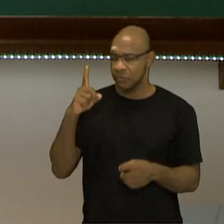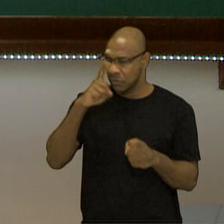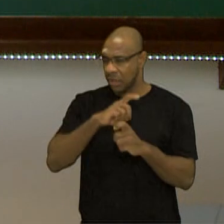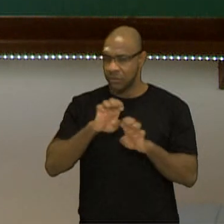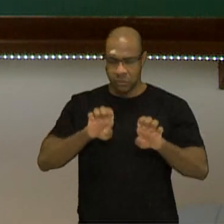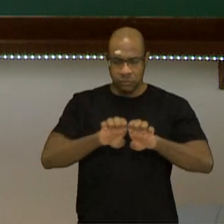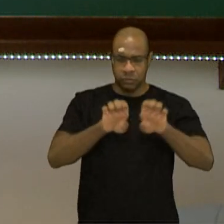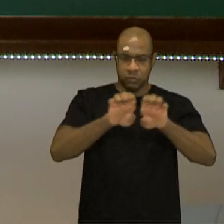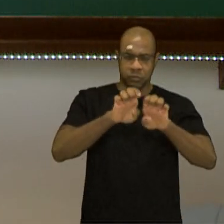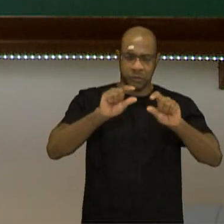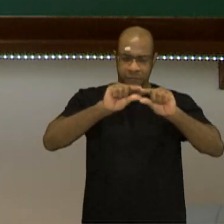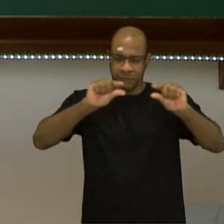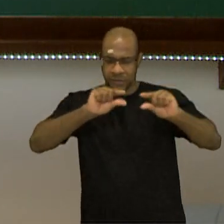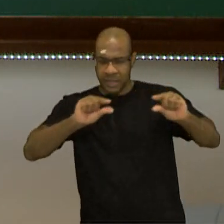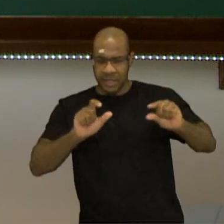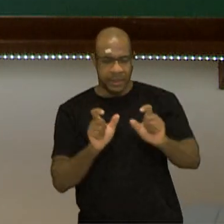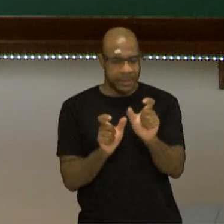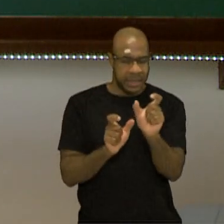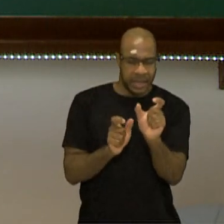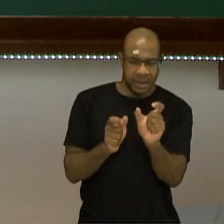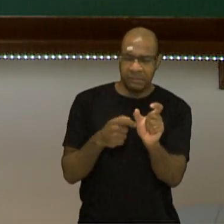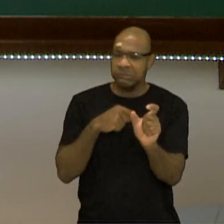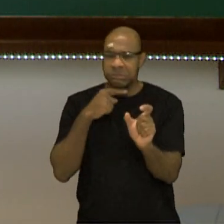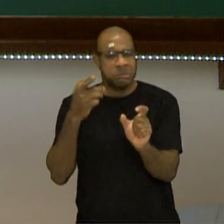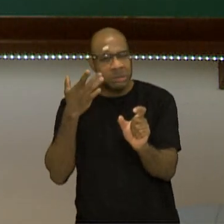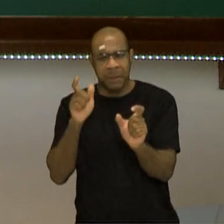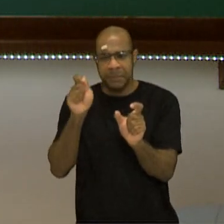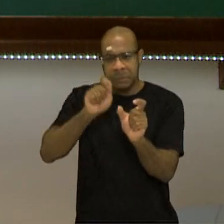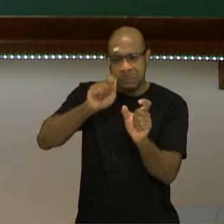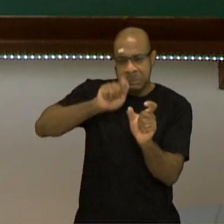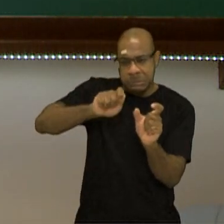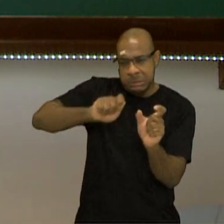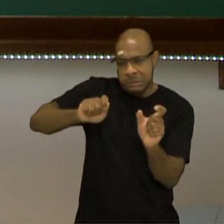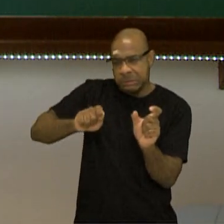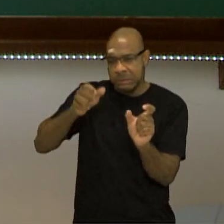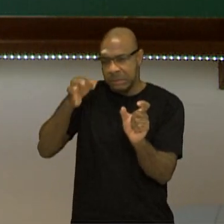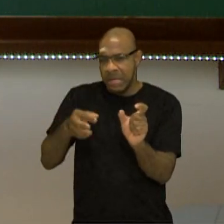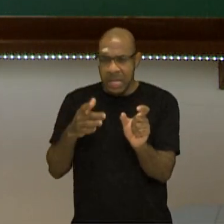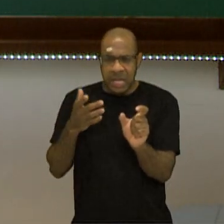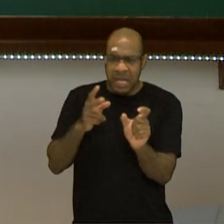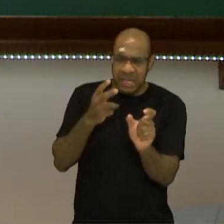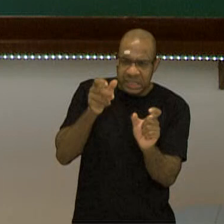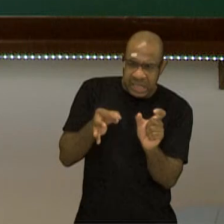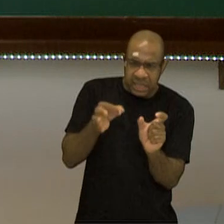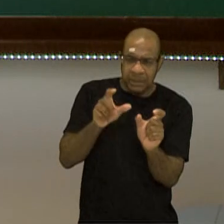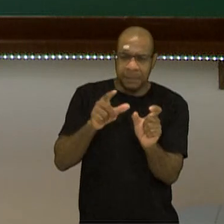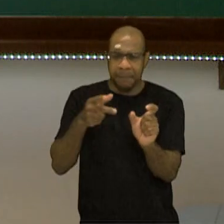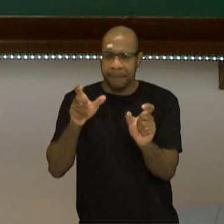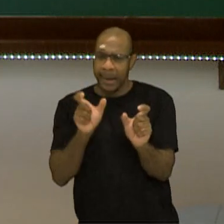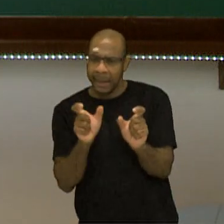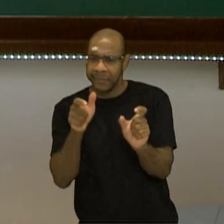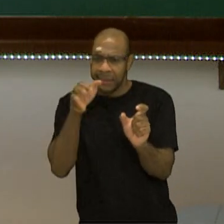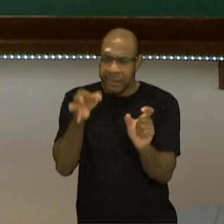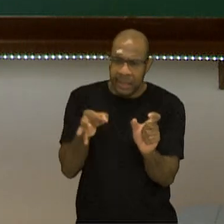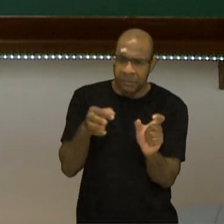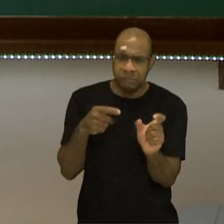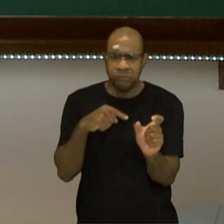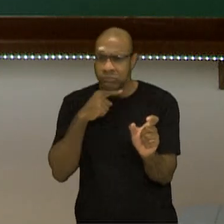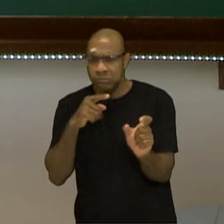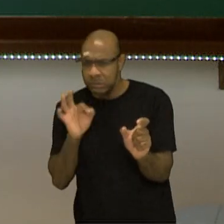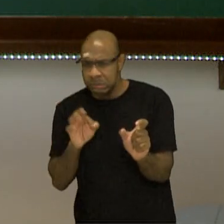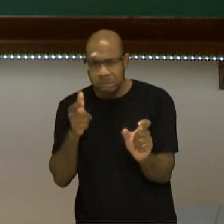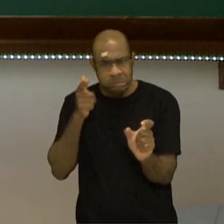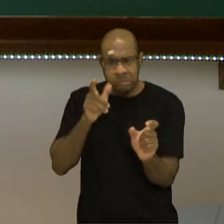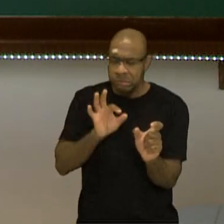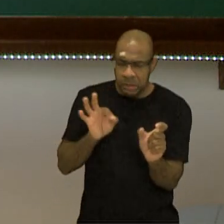com alguma palavrinha que você não sabe como escreve em inglês, não sabe se você usou a palavra certa, você pode passar as suas